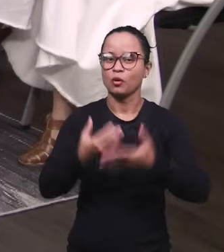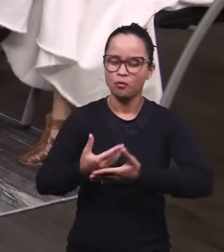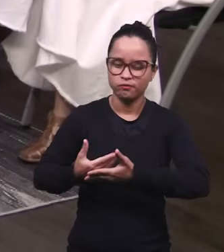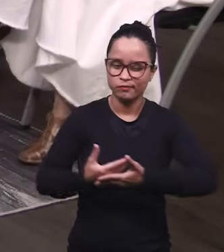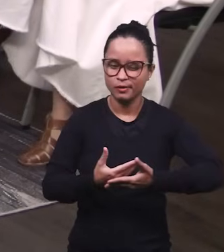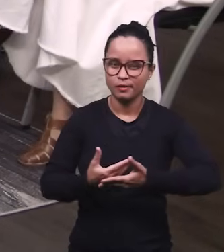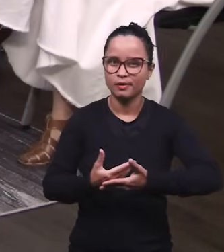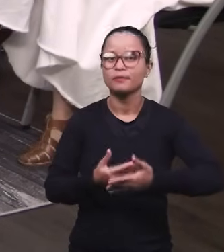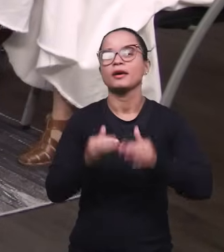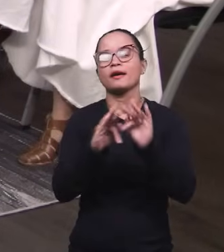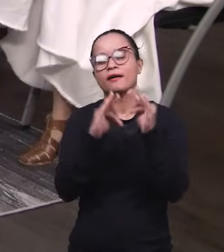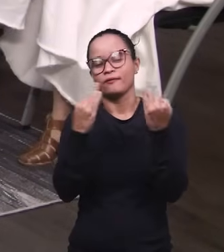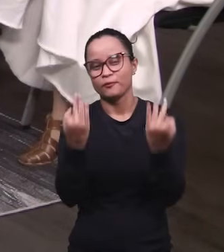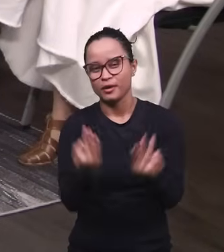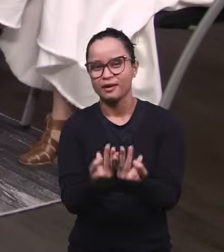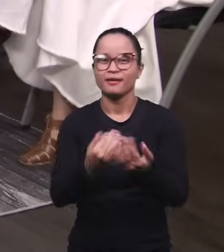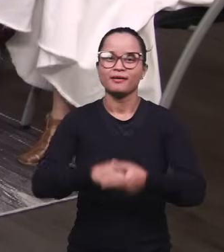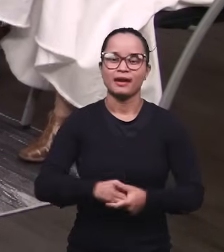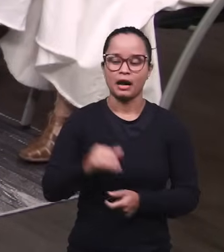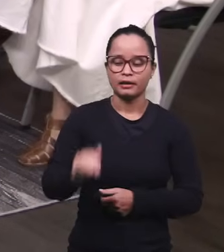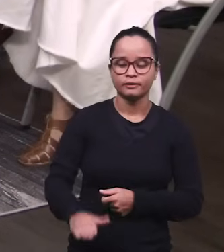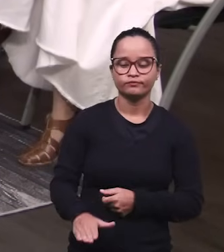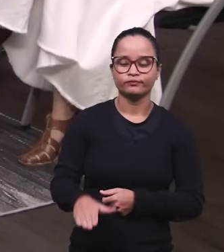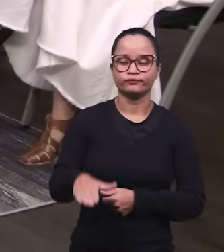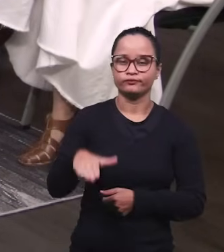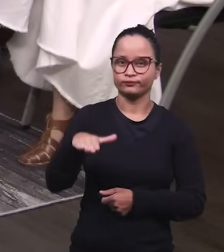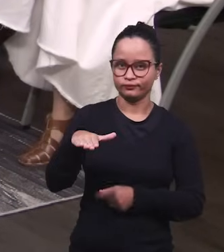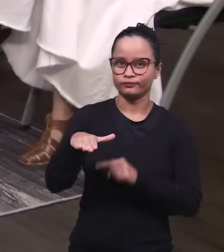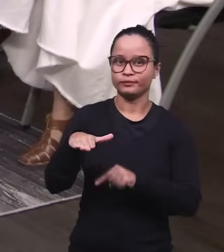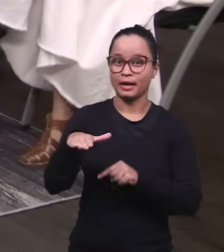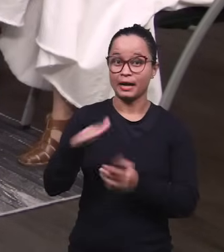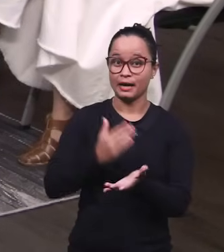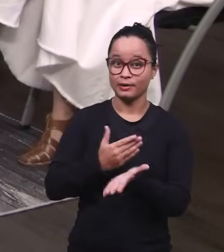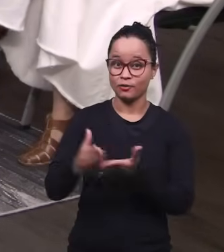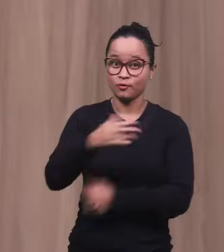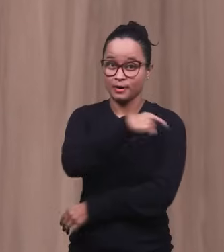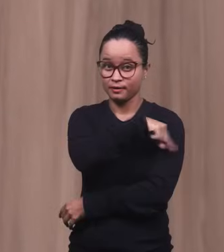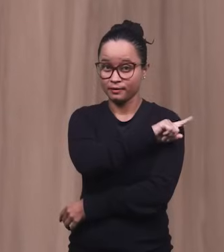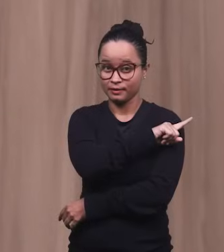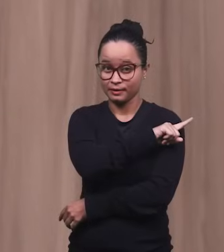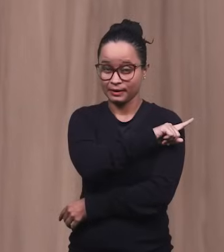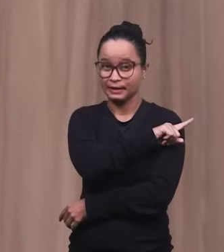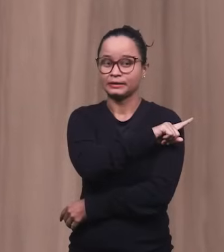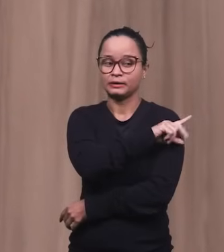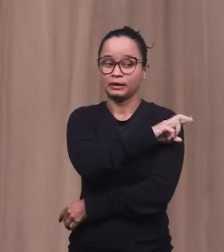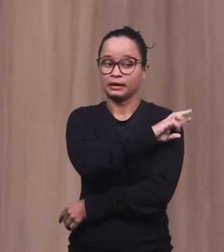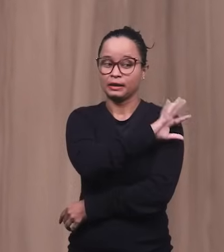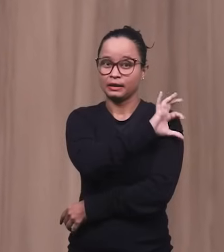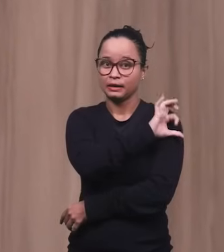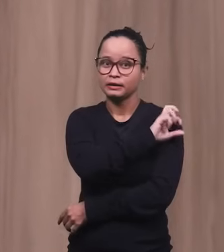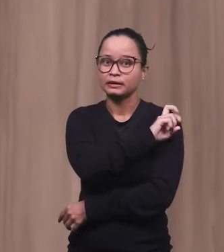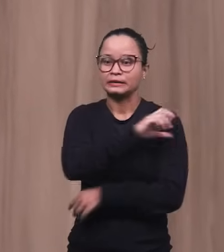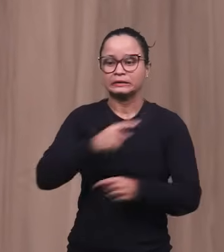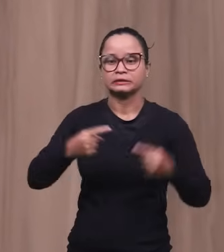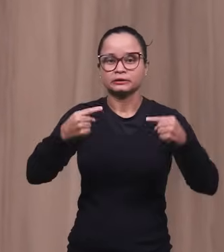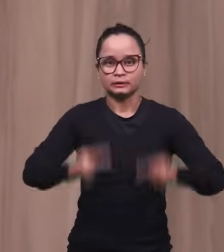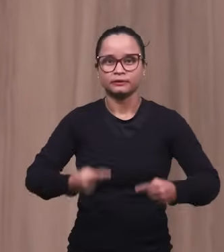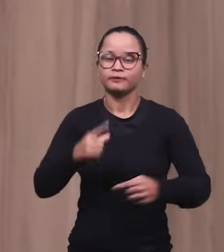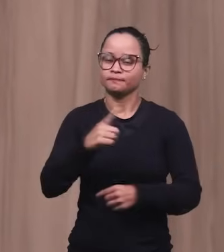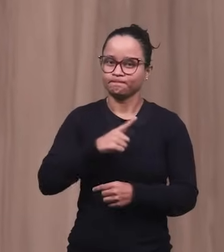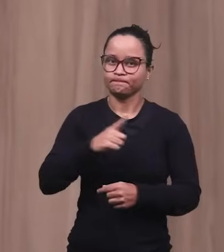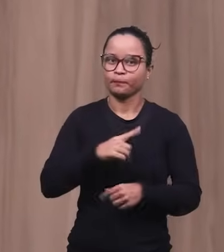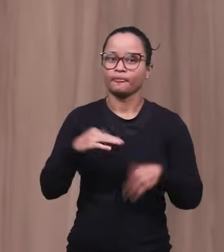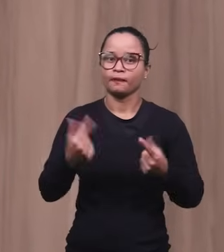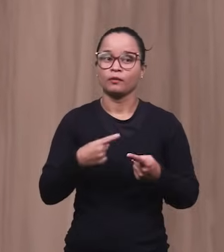né, o bebê da família, né, e ele cresce e começa o Fundamental 1, e realmente são muitos desafios.